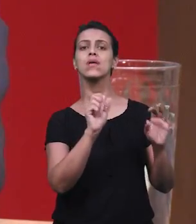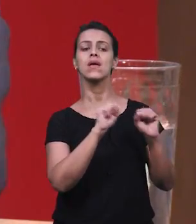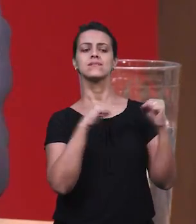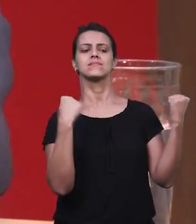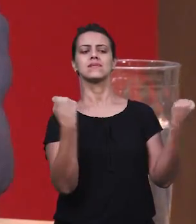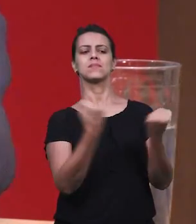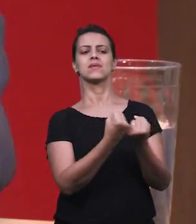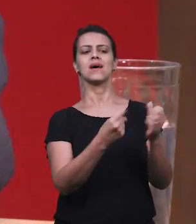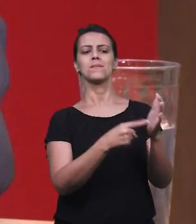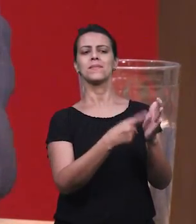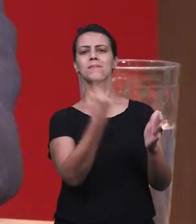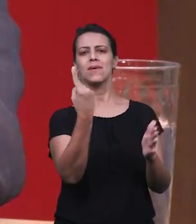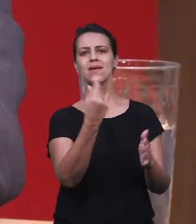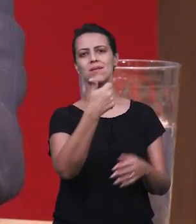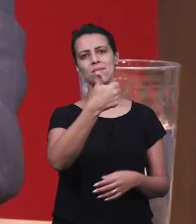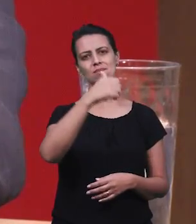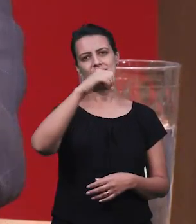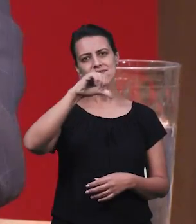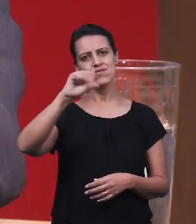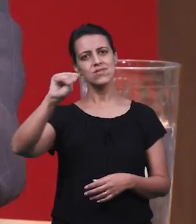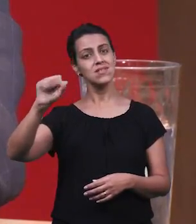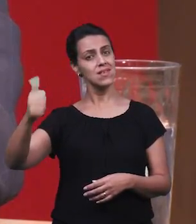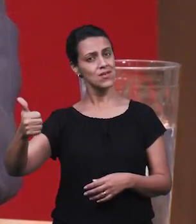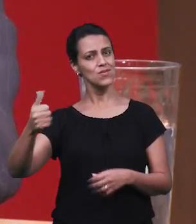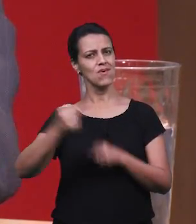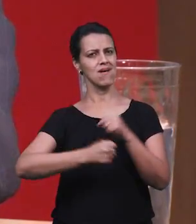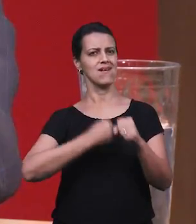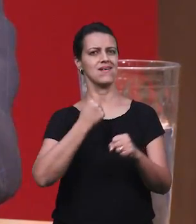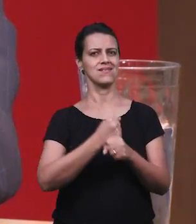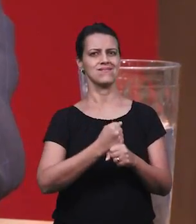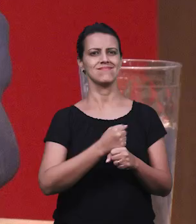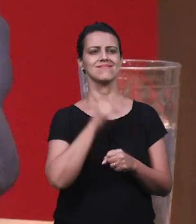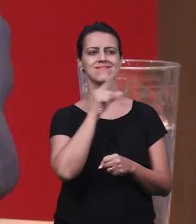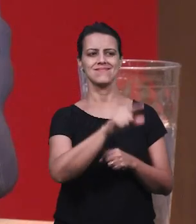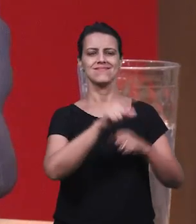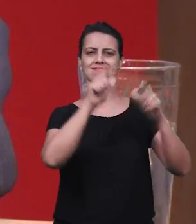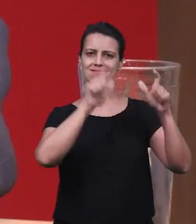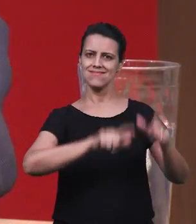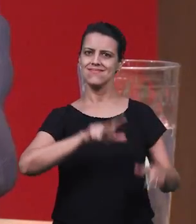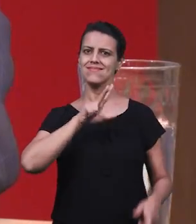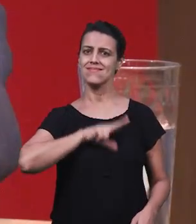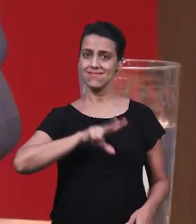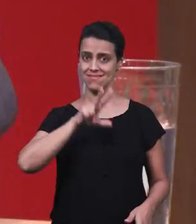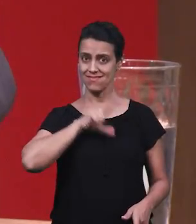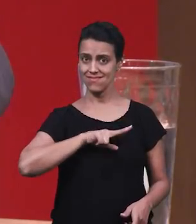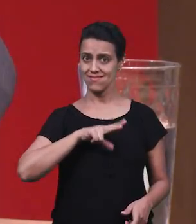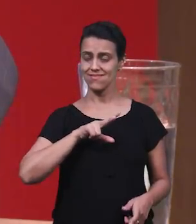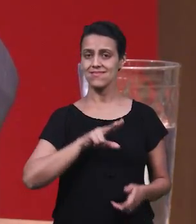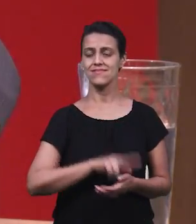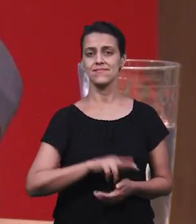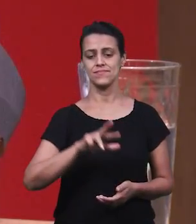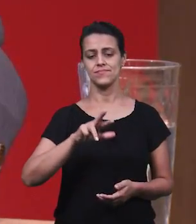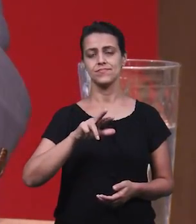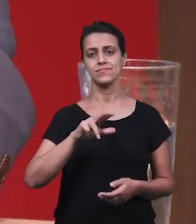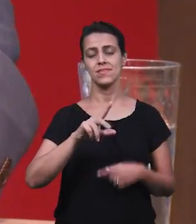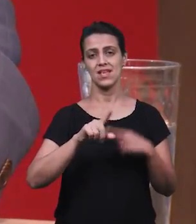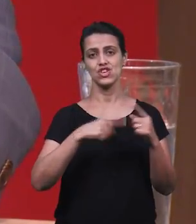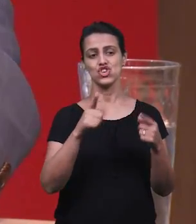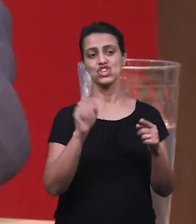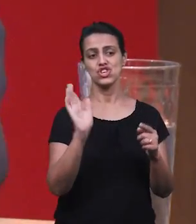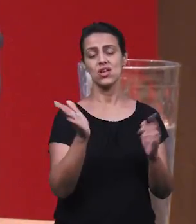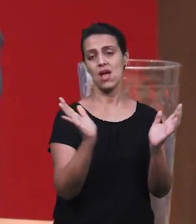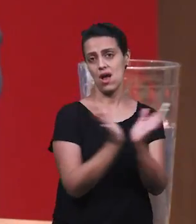1981, o nosso primeiro seminário em Portugal. Aí já com um grupo do Porto e um